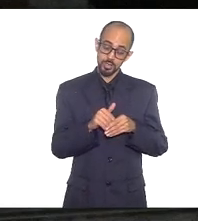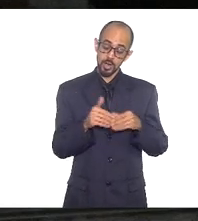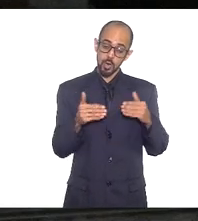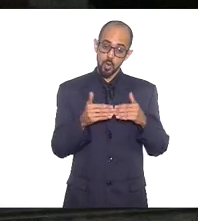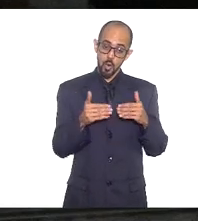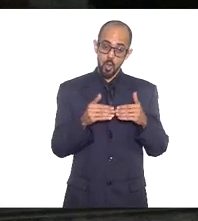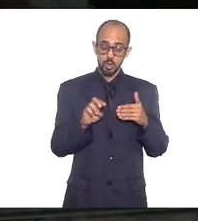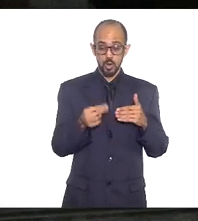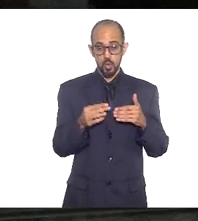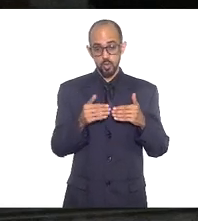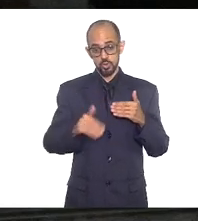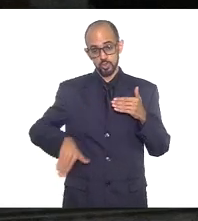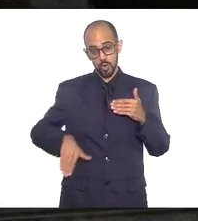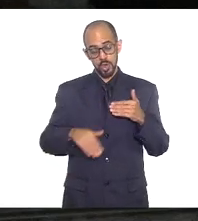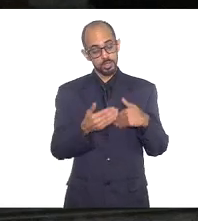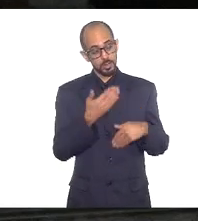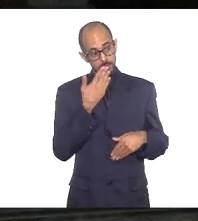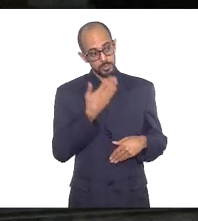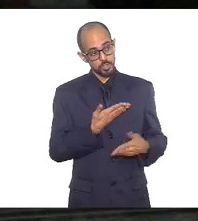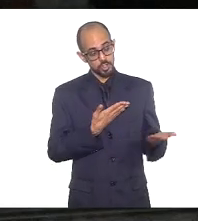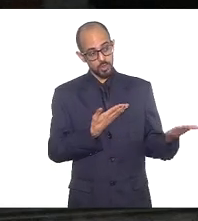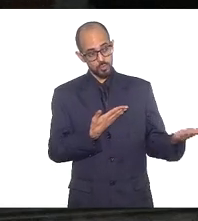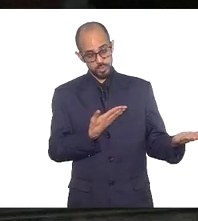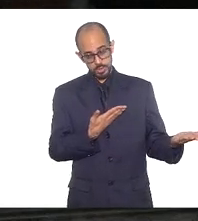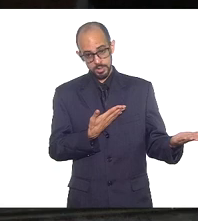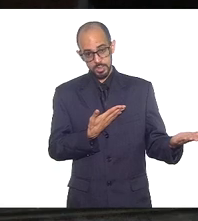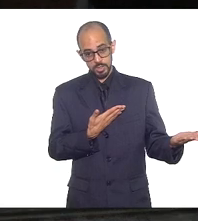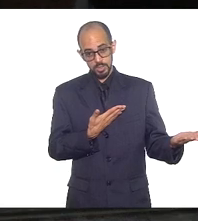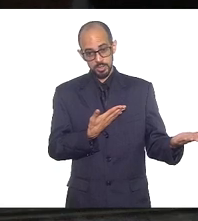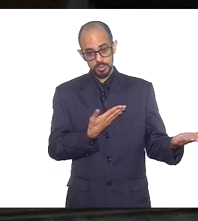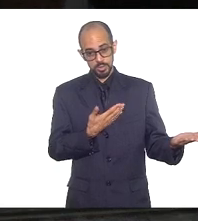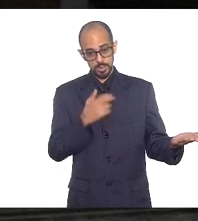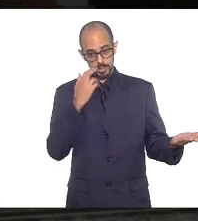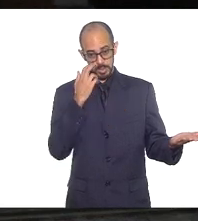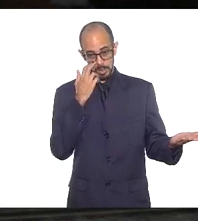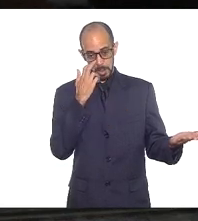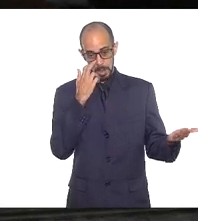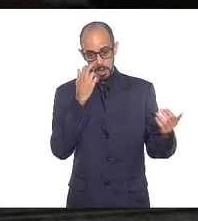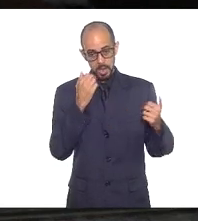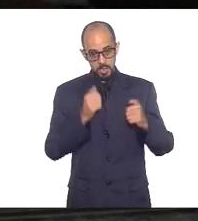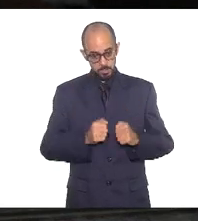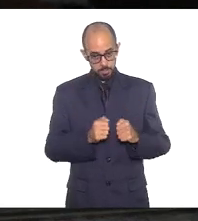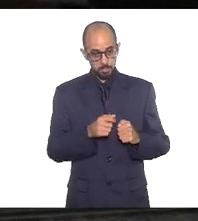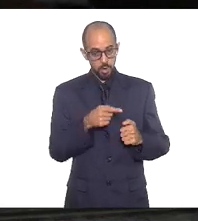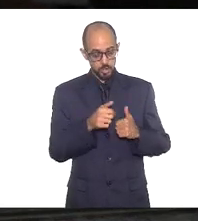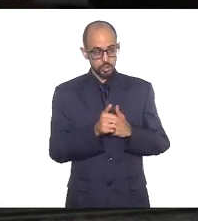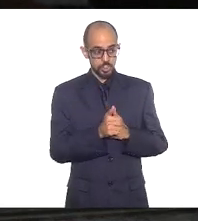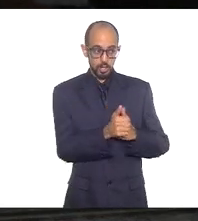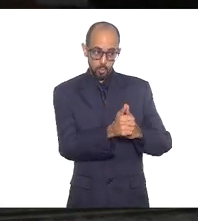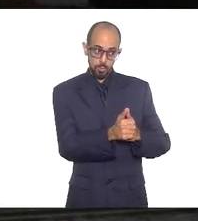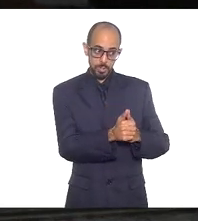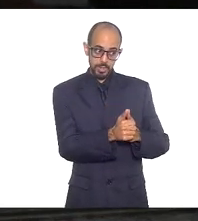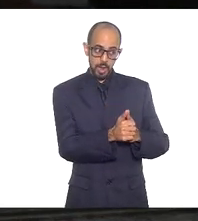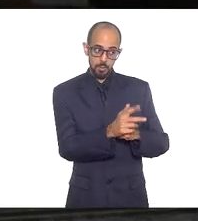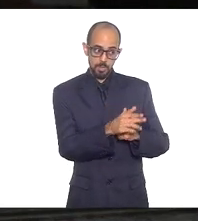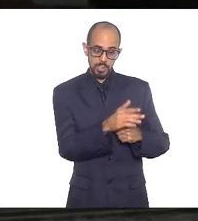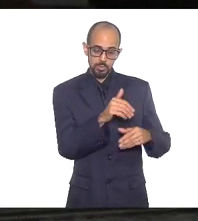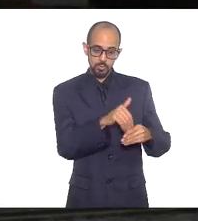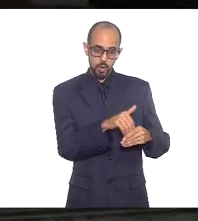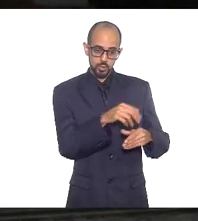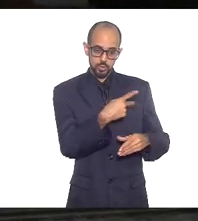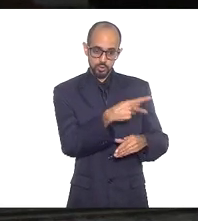orçamento, eu solicitaria a Vossa Excelência, e pode contar com o meu voto lhe acompanhando, para a